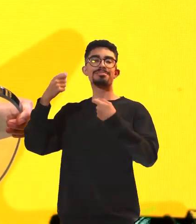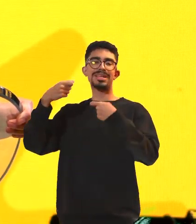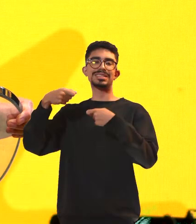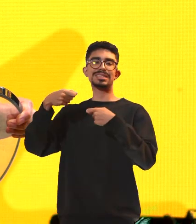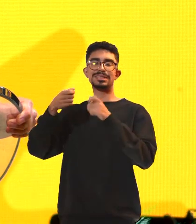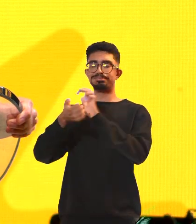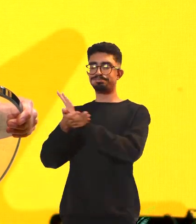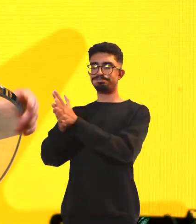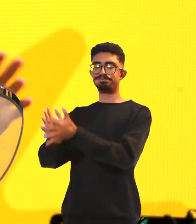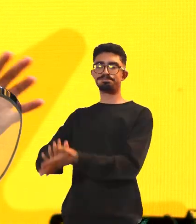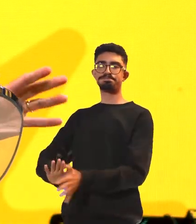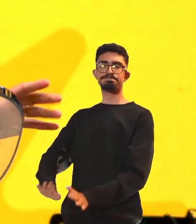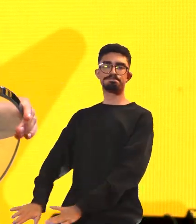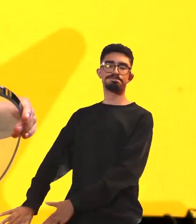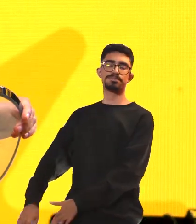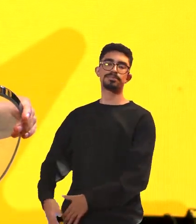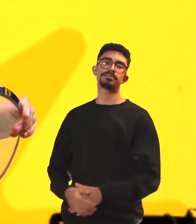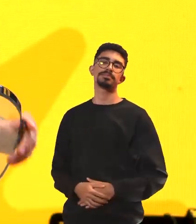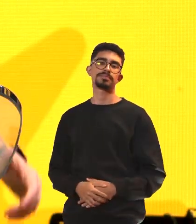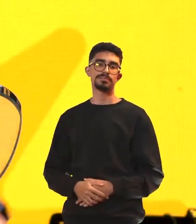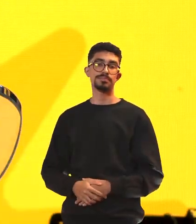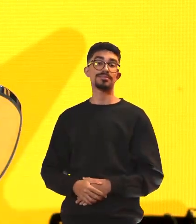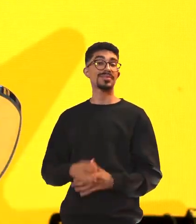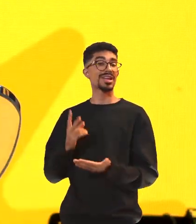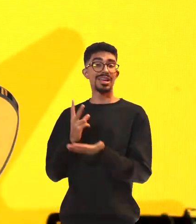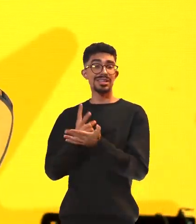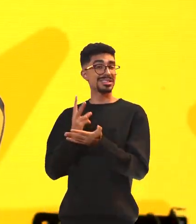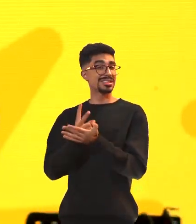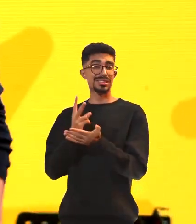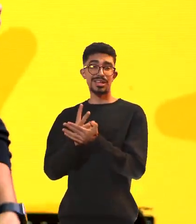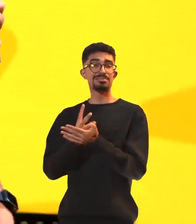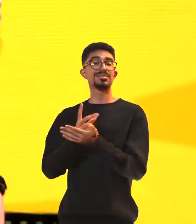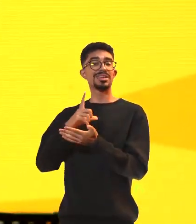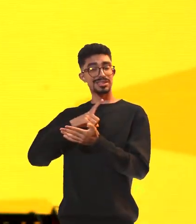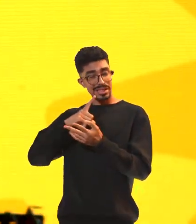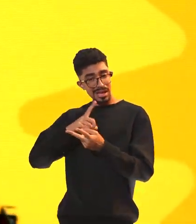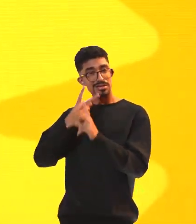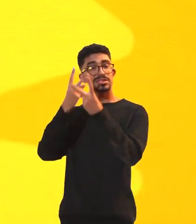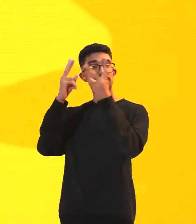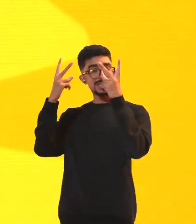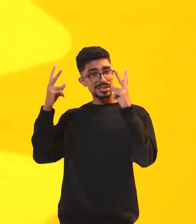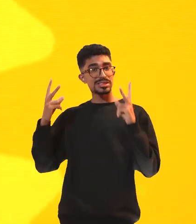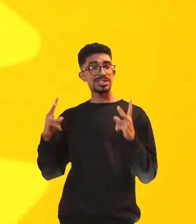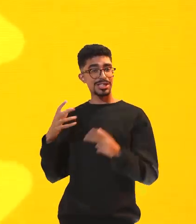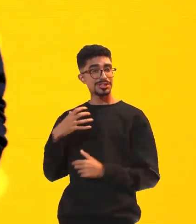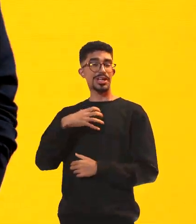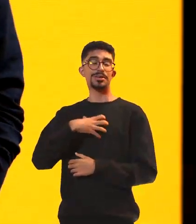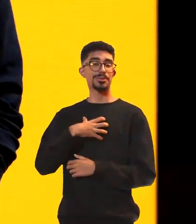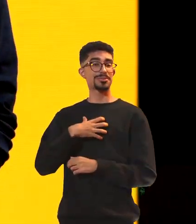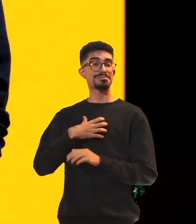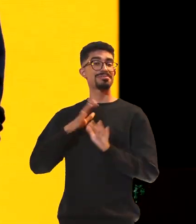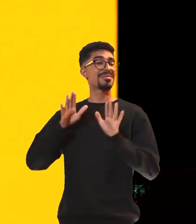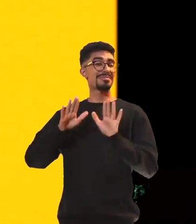Tem sempre um escape, mas o que acontece? A gente cai porque quer. Na verdade a gente não cai, a gente se joga.